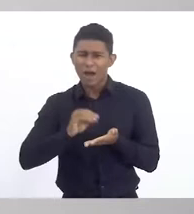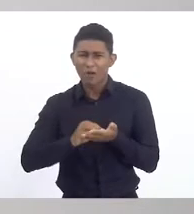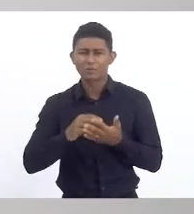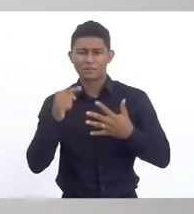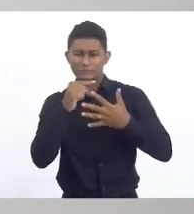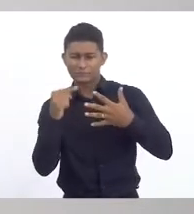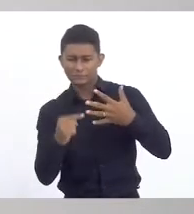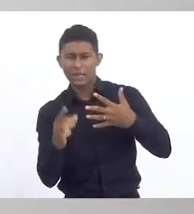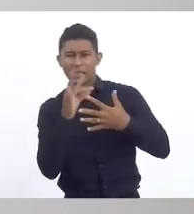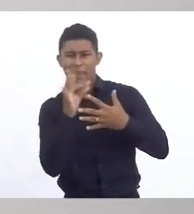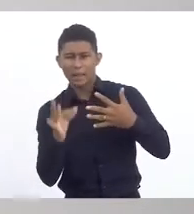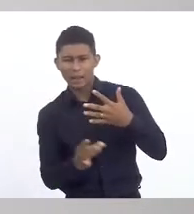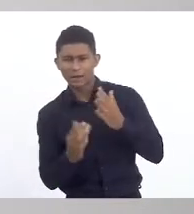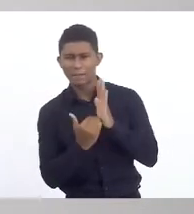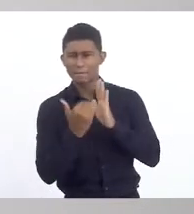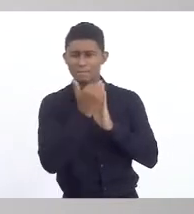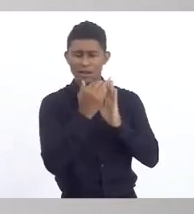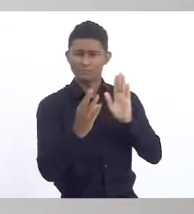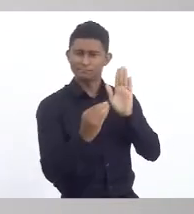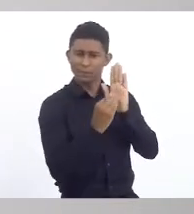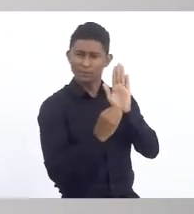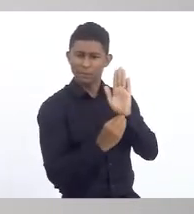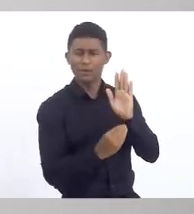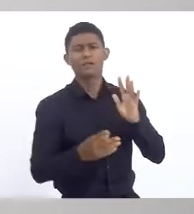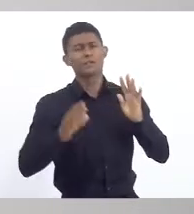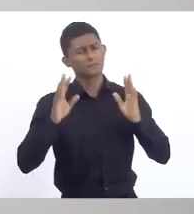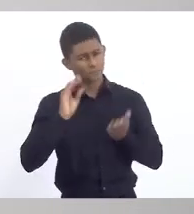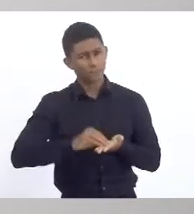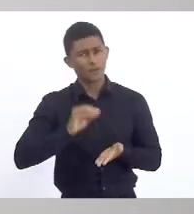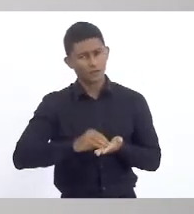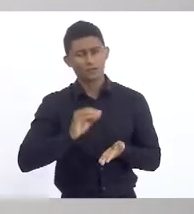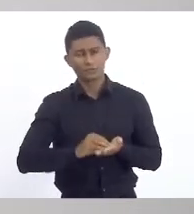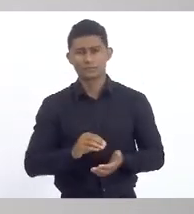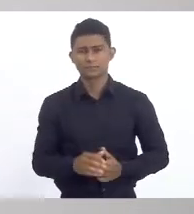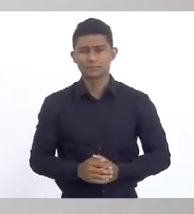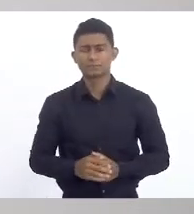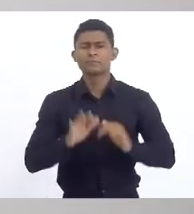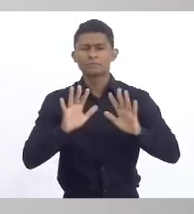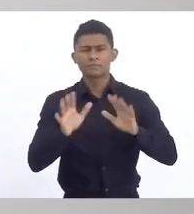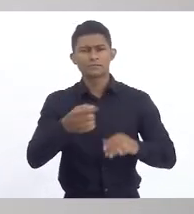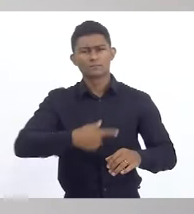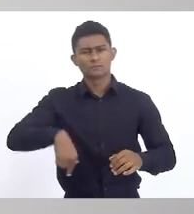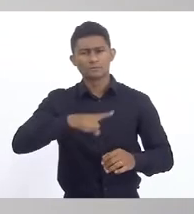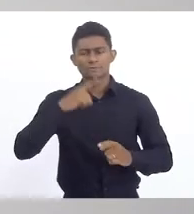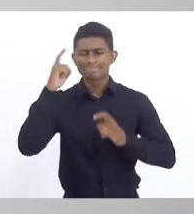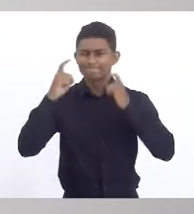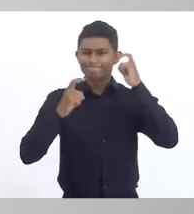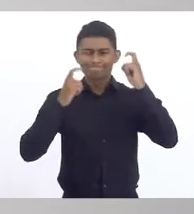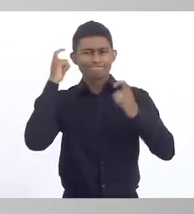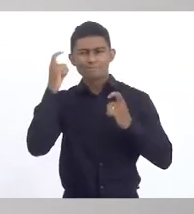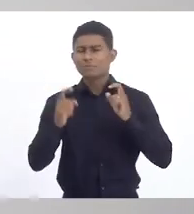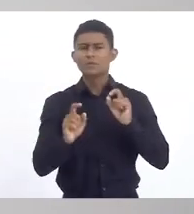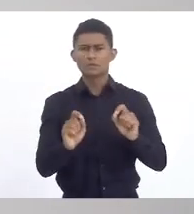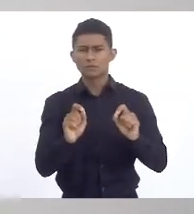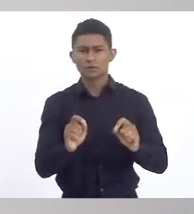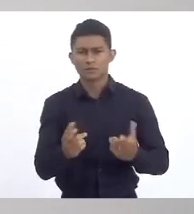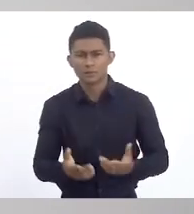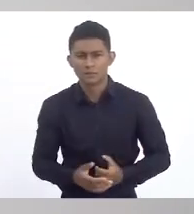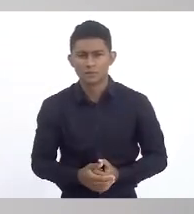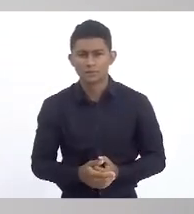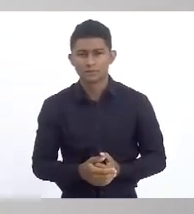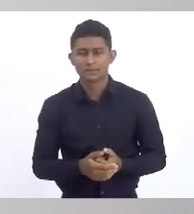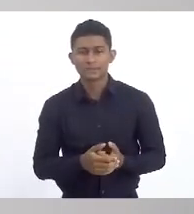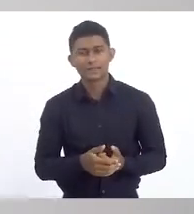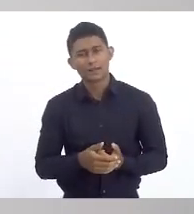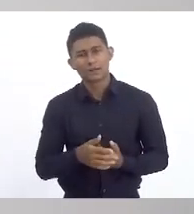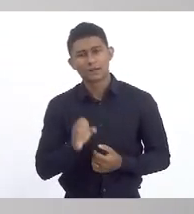talvez um maior detalhamento disso. Mas o que nos preocupa, não no sentido de ter um entendimento